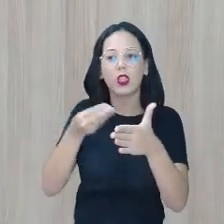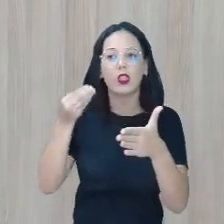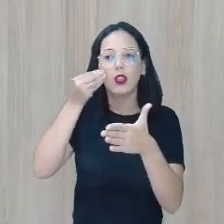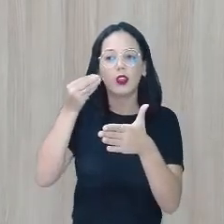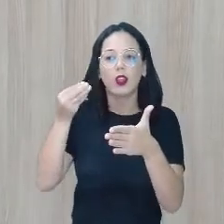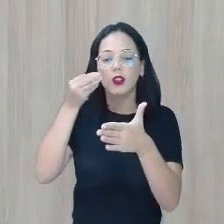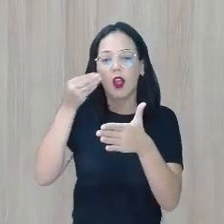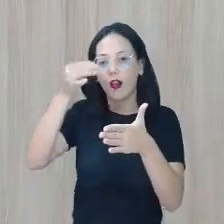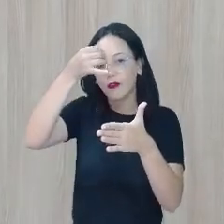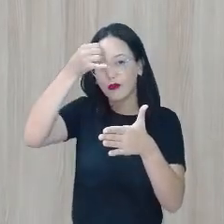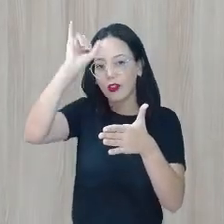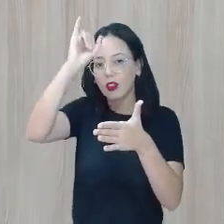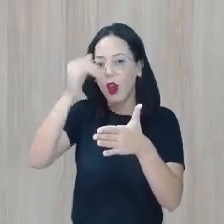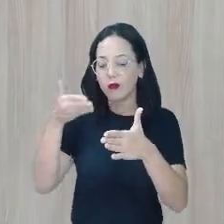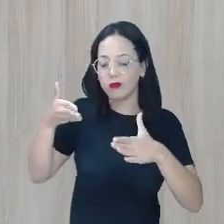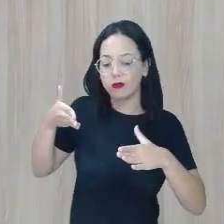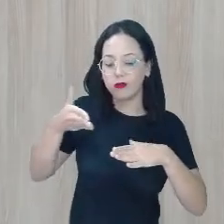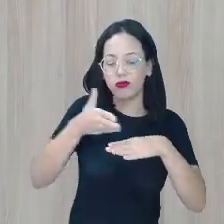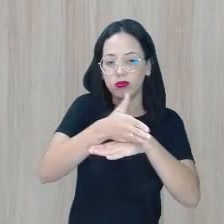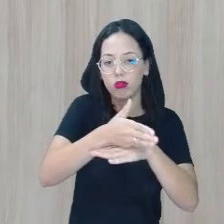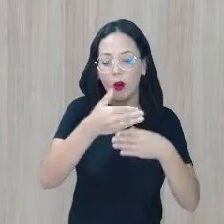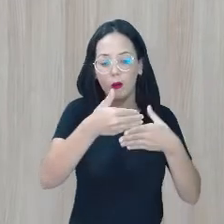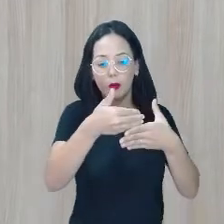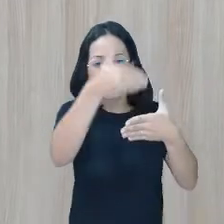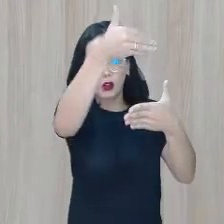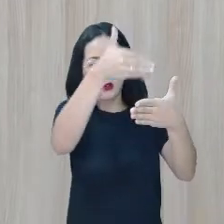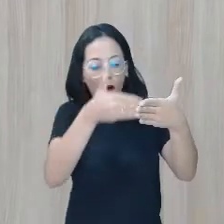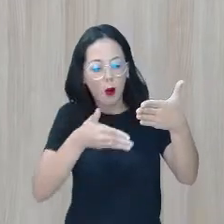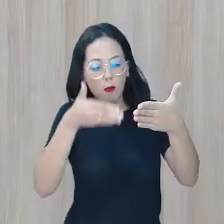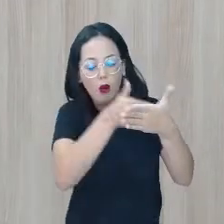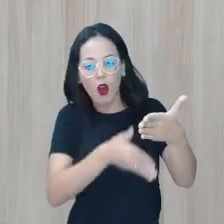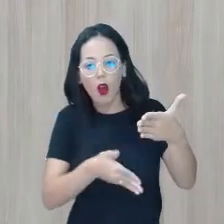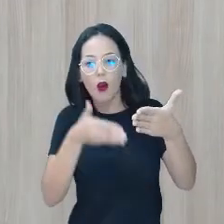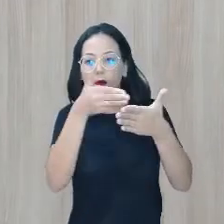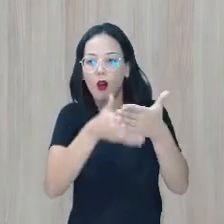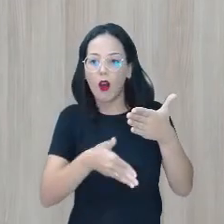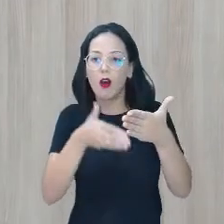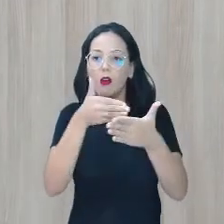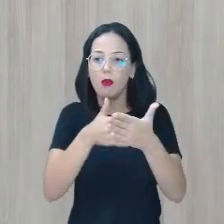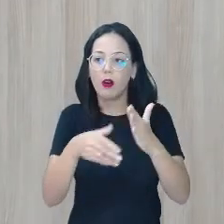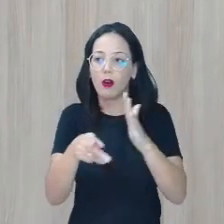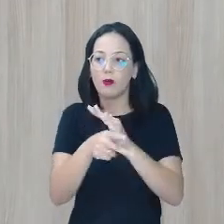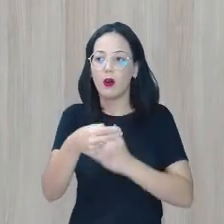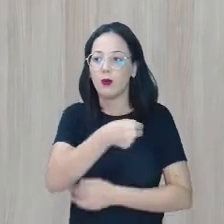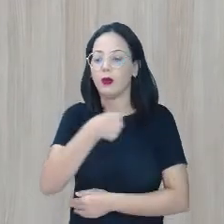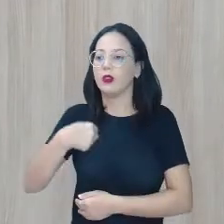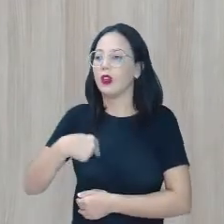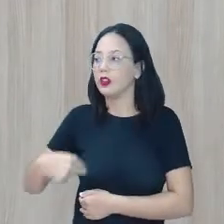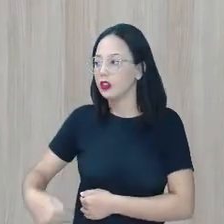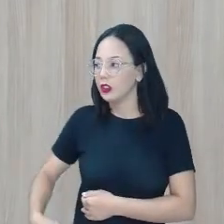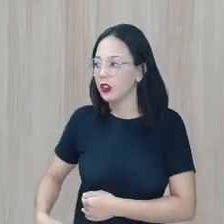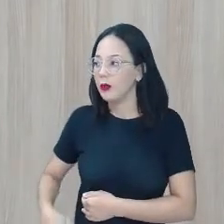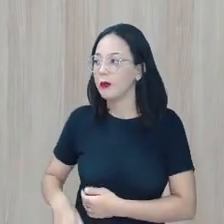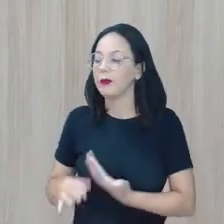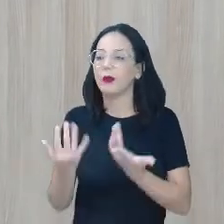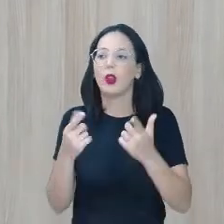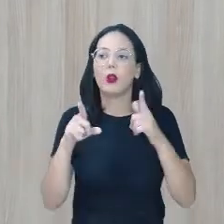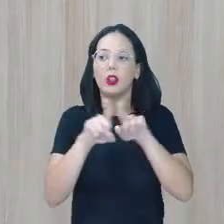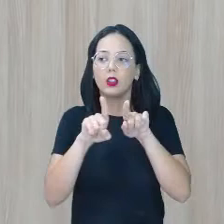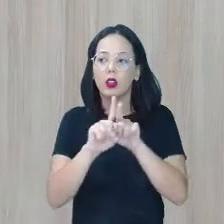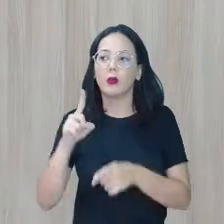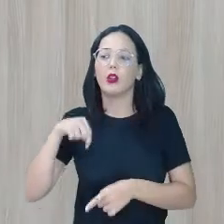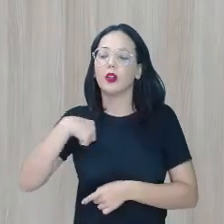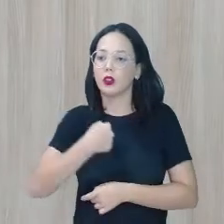aquele território, invadissem, né, o território, né, da antiga China. Então, inclusive, a gente